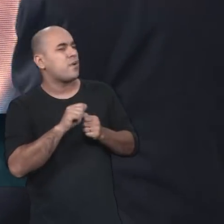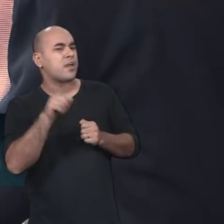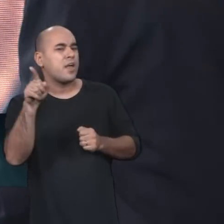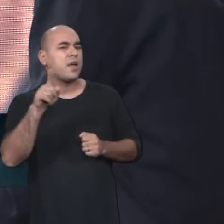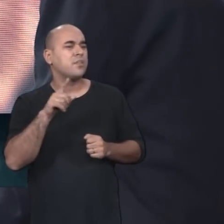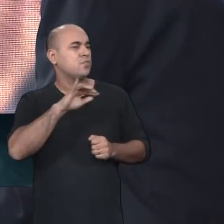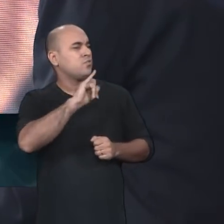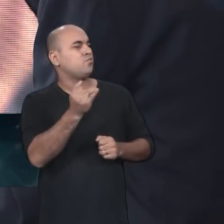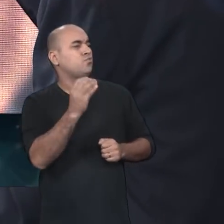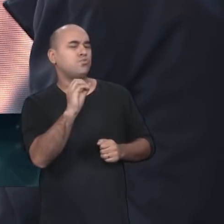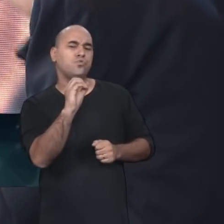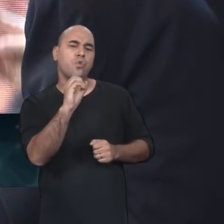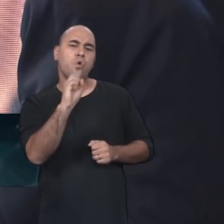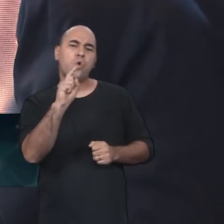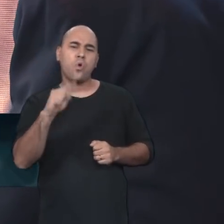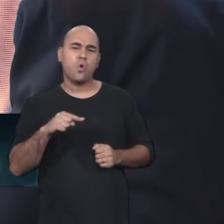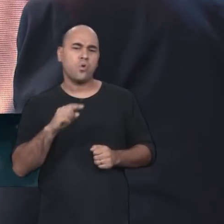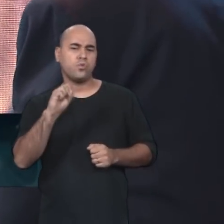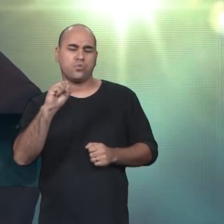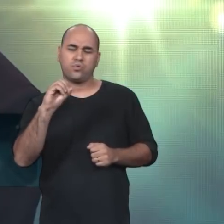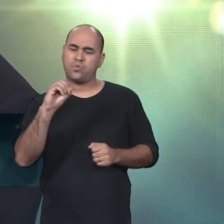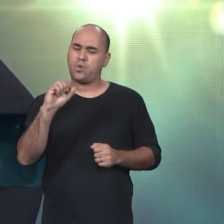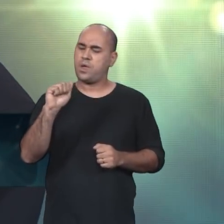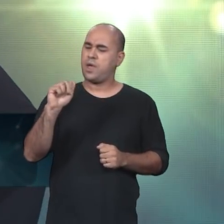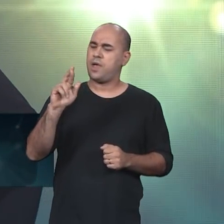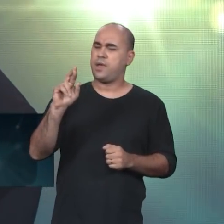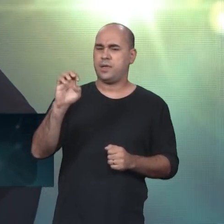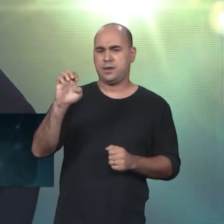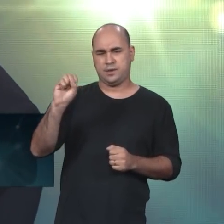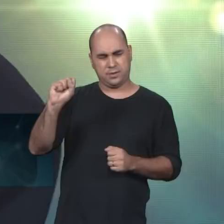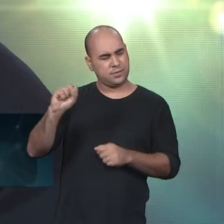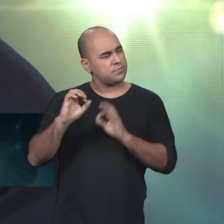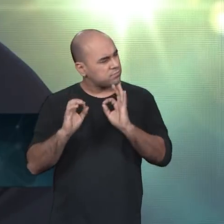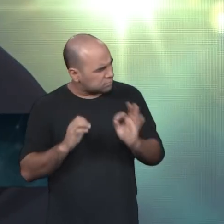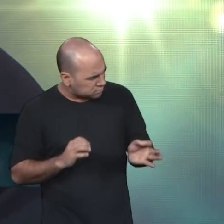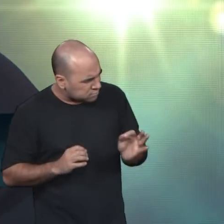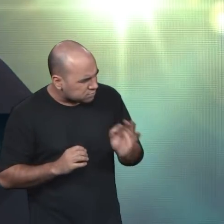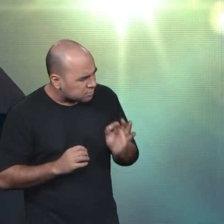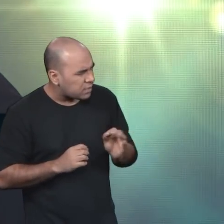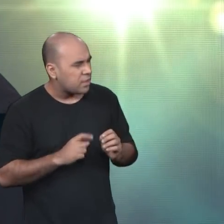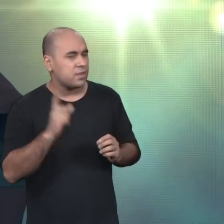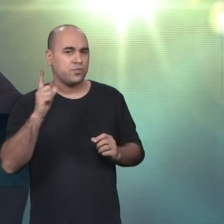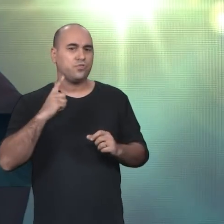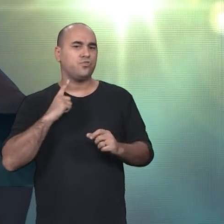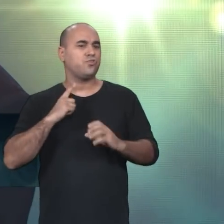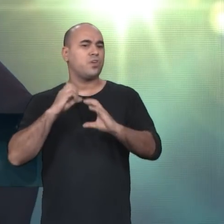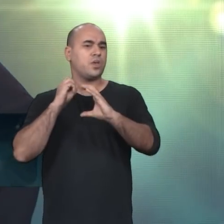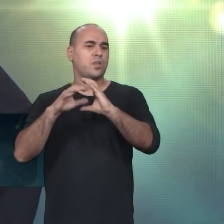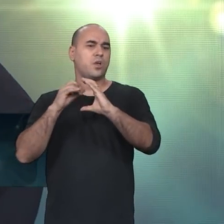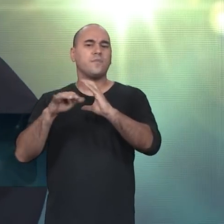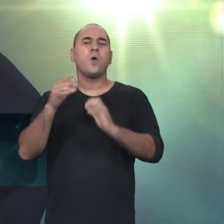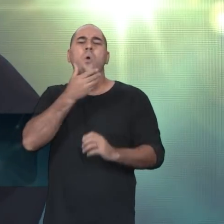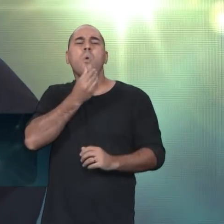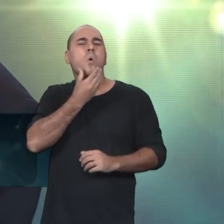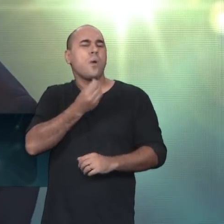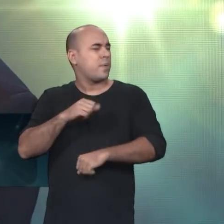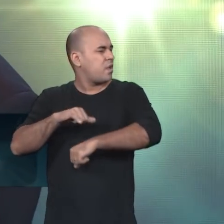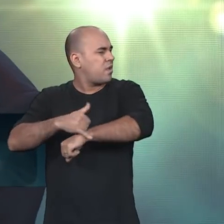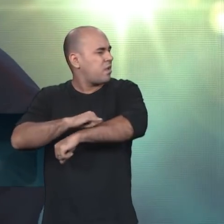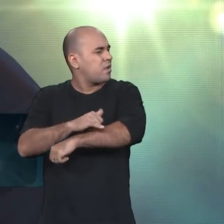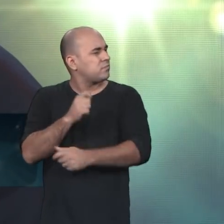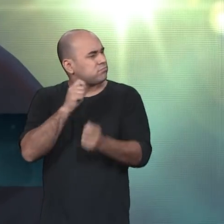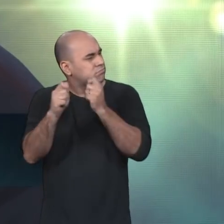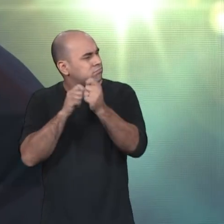nem duas. Atualizados são três vezes. Ele foi no programa do Jô Soares, né, quando ele ainda tinha um programa ali na TV Globo, e você deu entrevistas